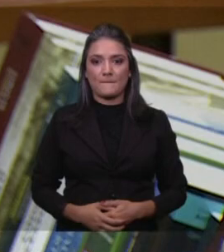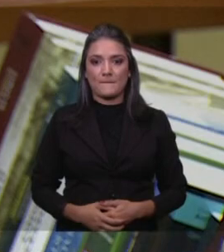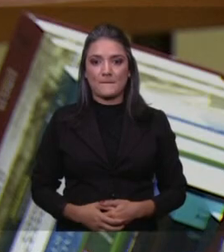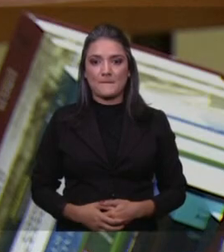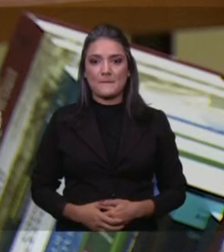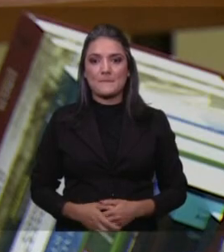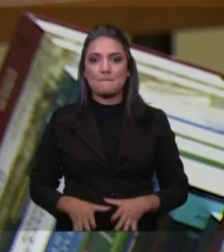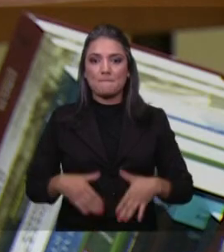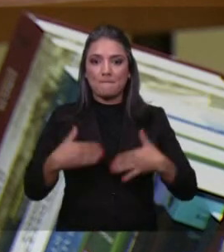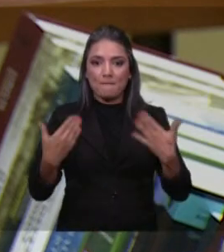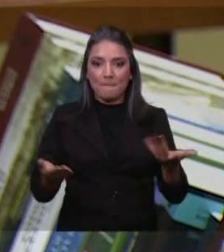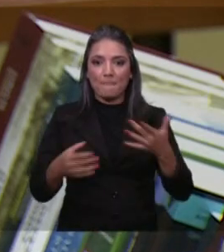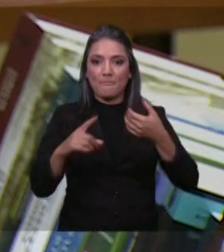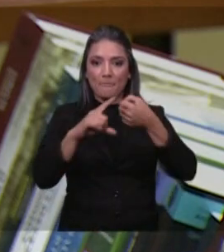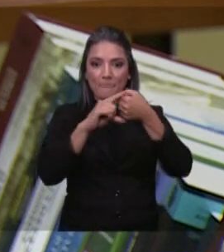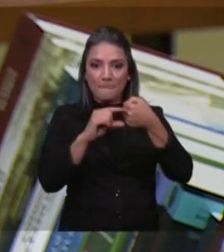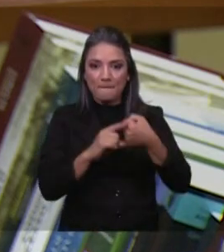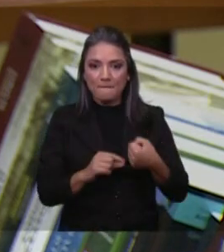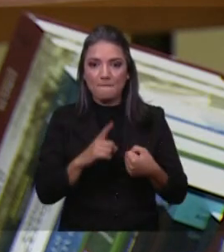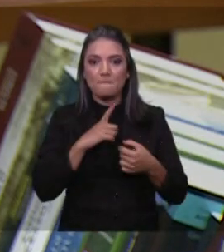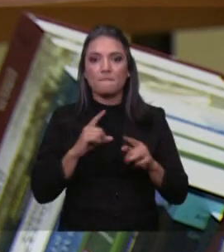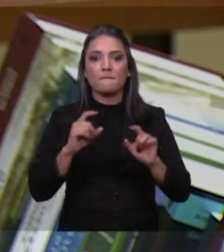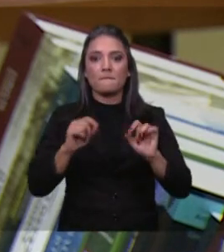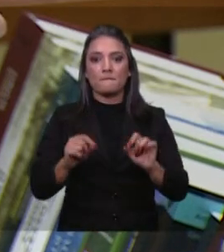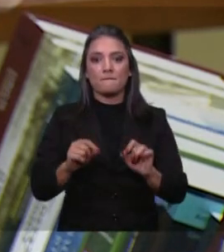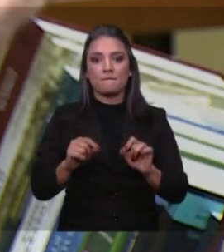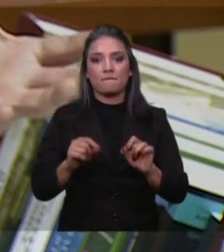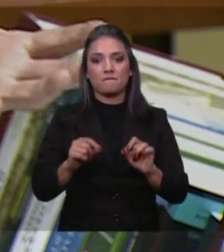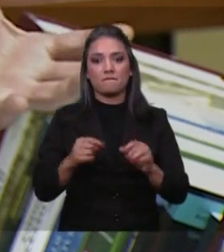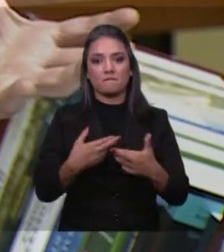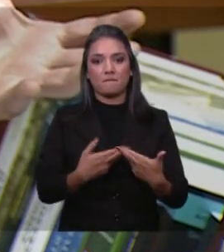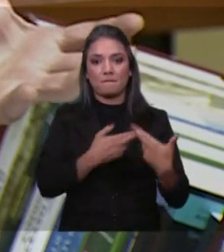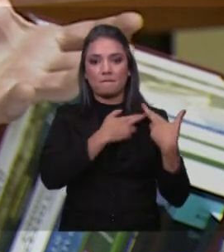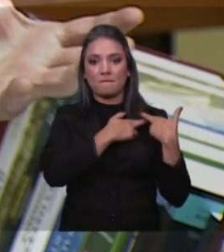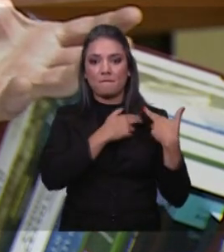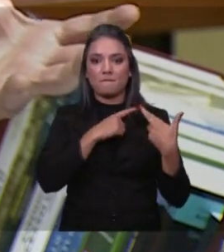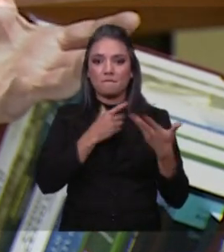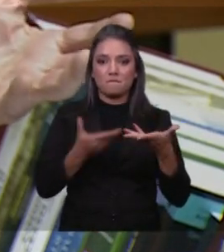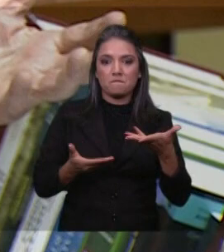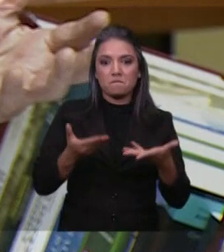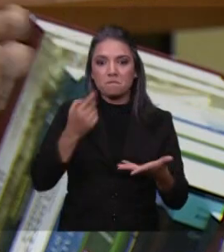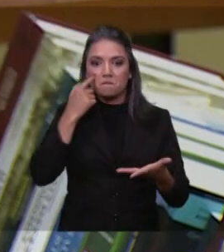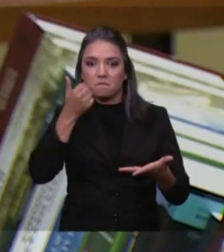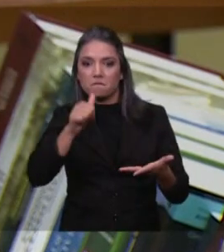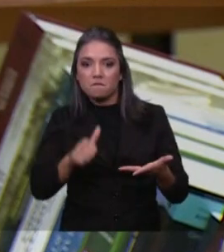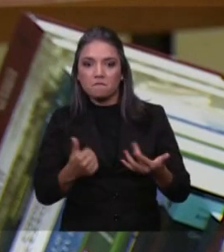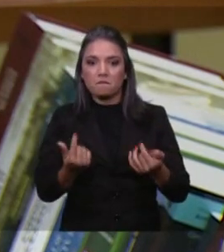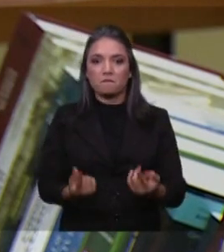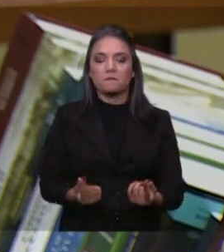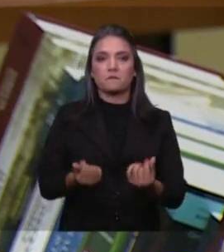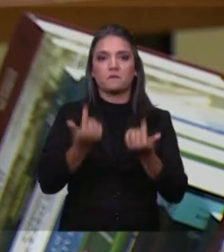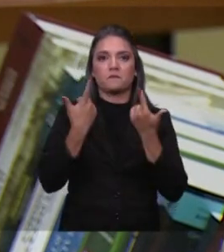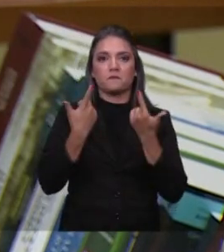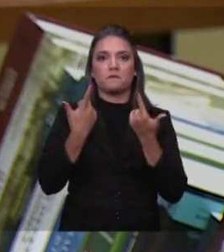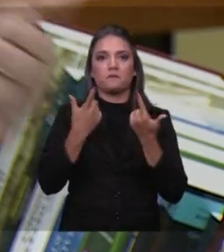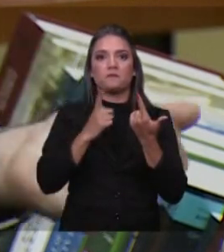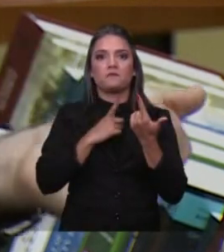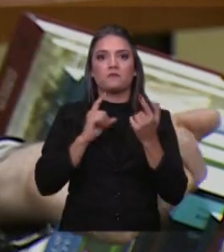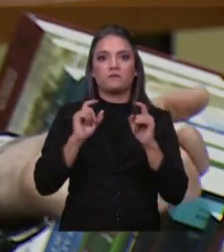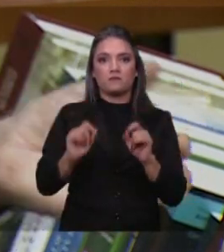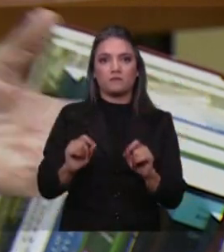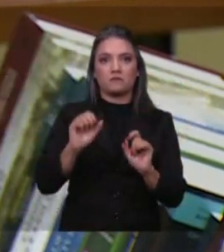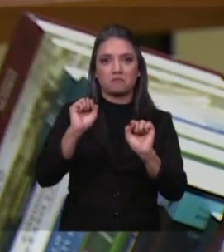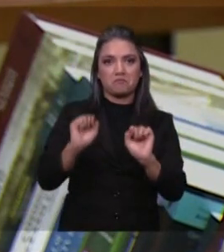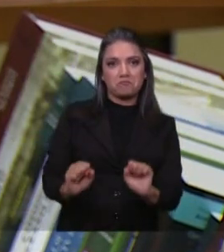jurisdição constitucional, nós temos o poder, dever de ponderarmos valores, de entendermos que ou pode